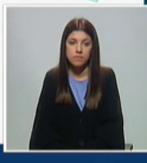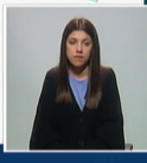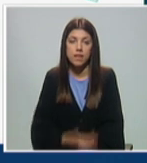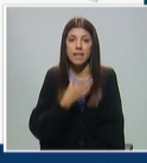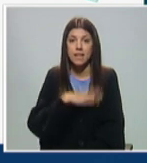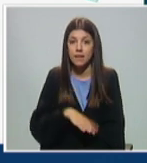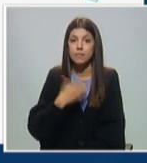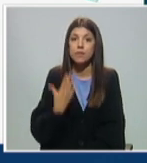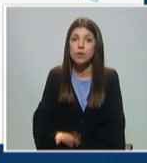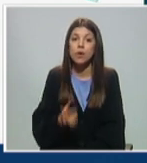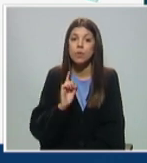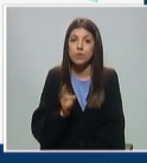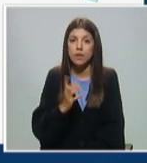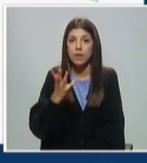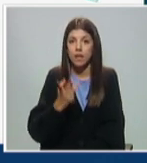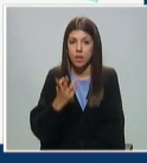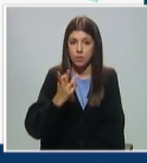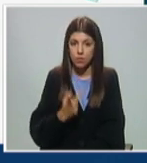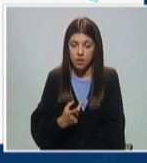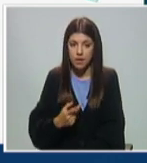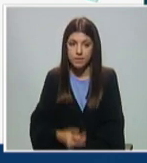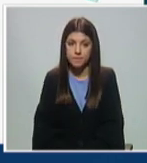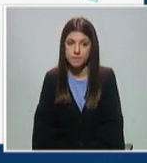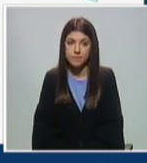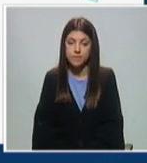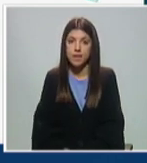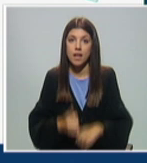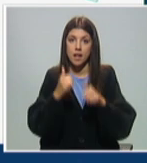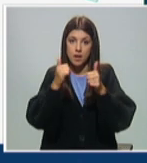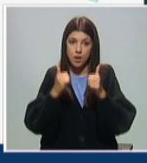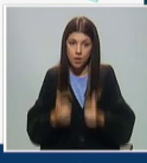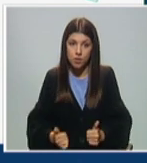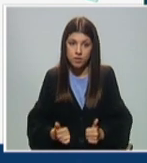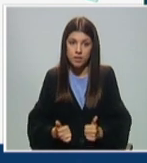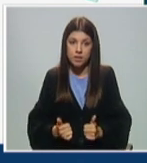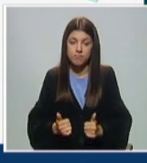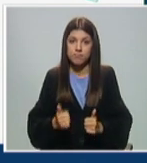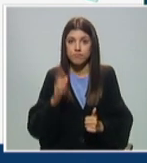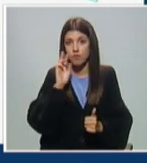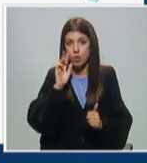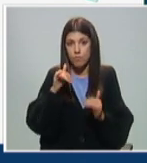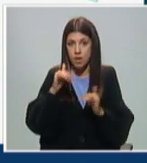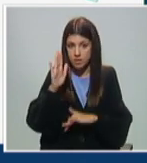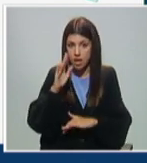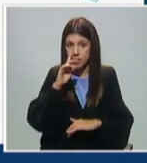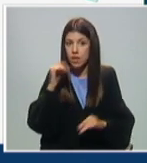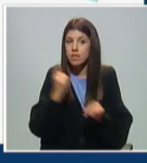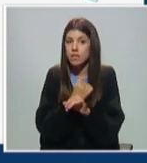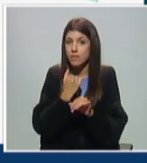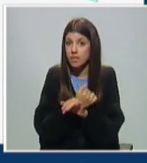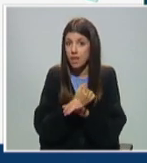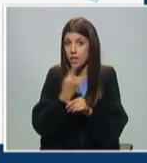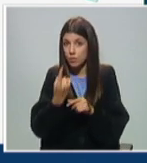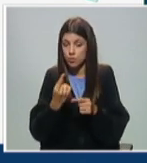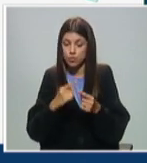Pretendemos agora calcular a nota mais alta em cada atividade. Ou seja, a nota mais alta